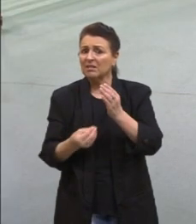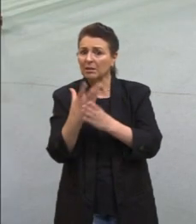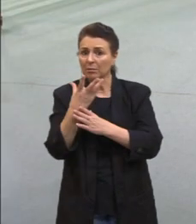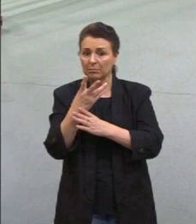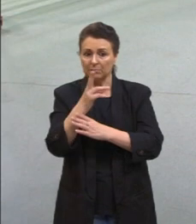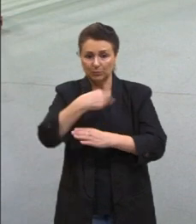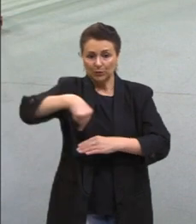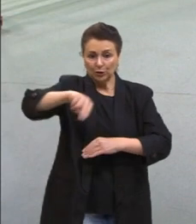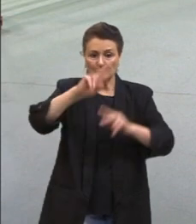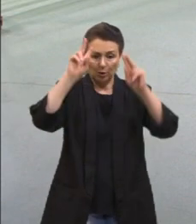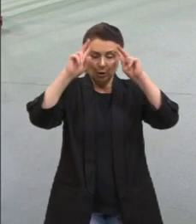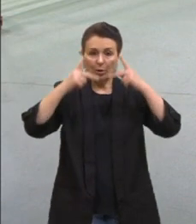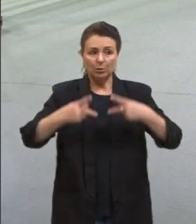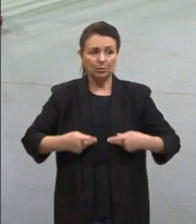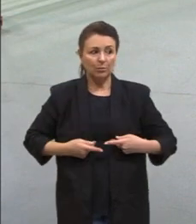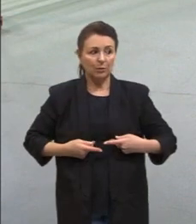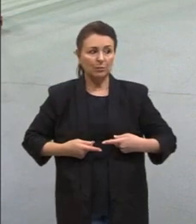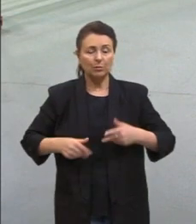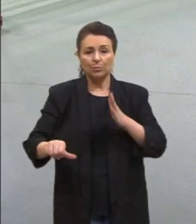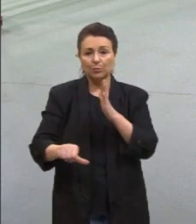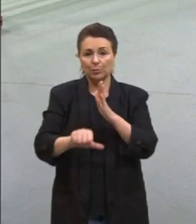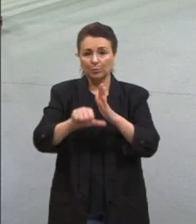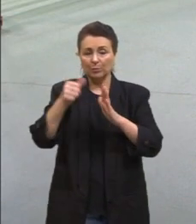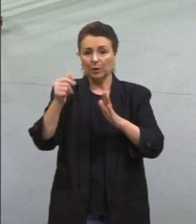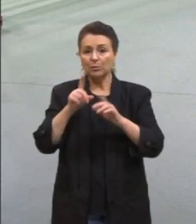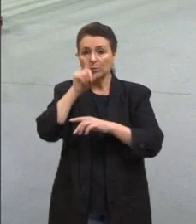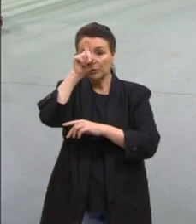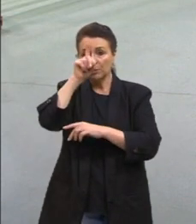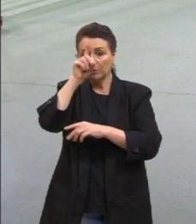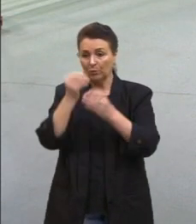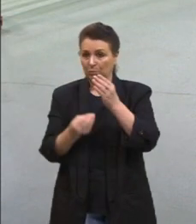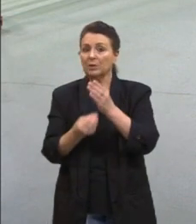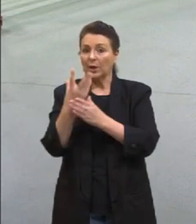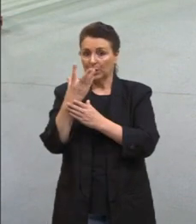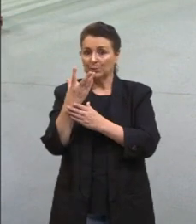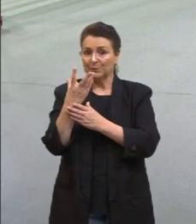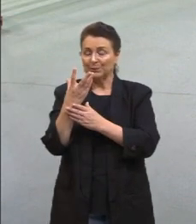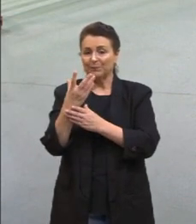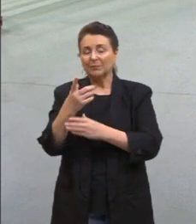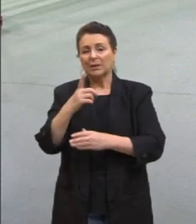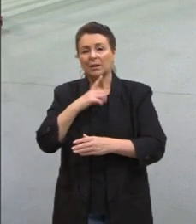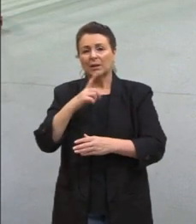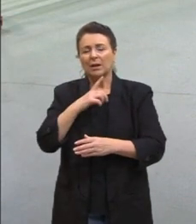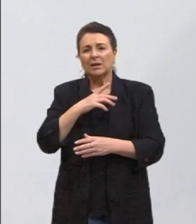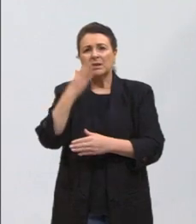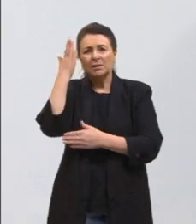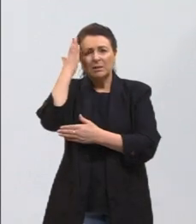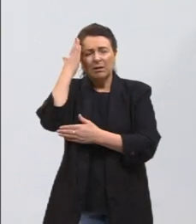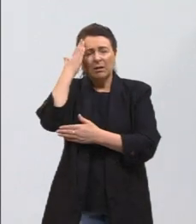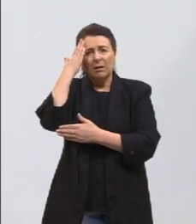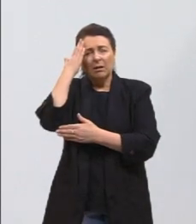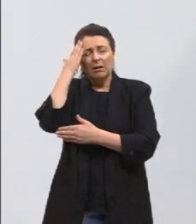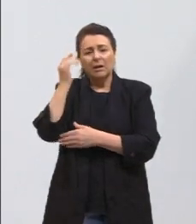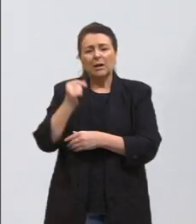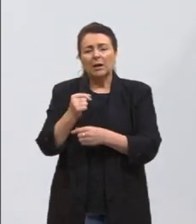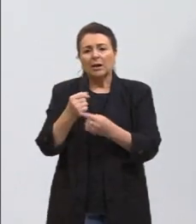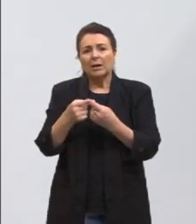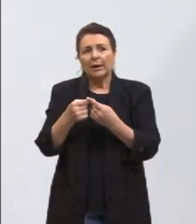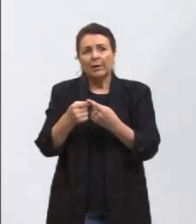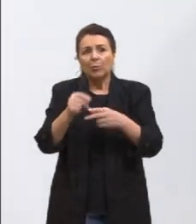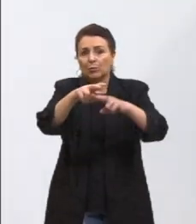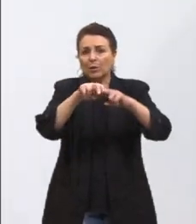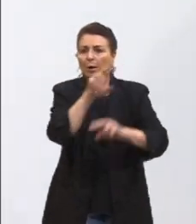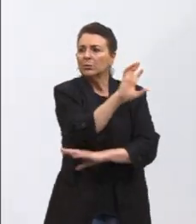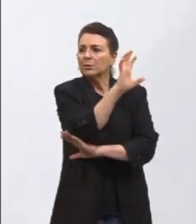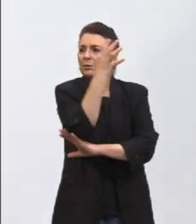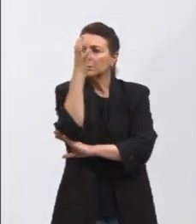que os riscos os primeiros riscos enfrentados pelos seres humanos diziam davam conta em relação às questões ambientais